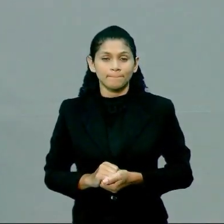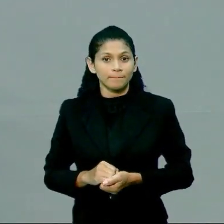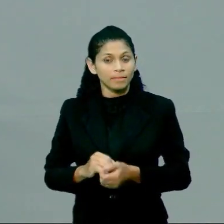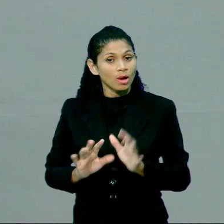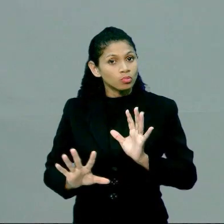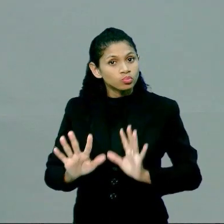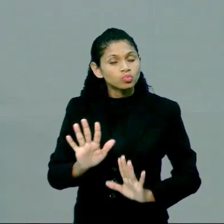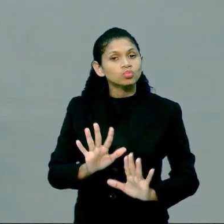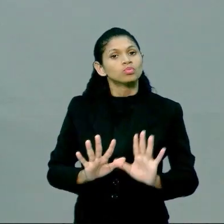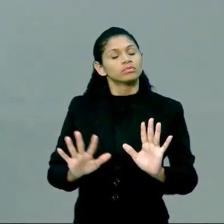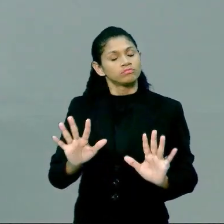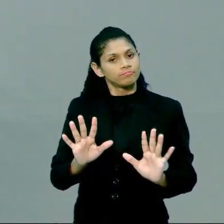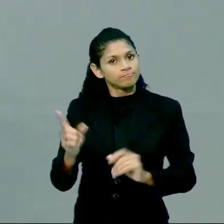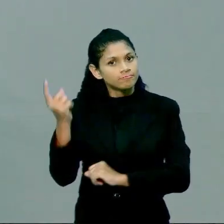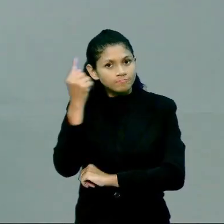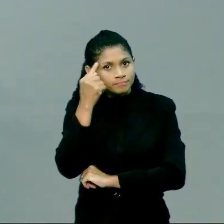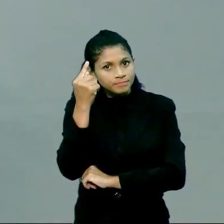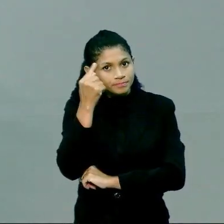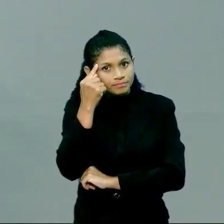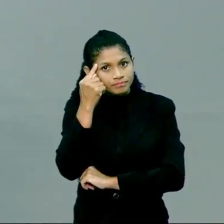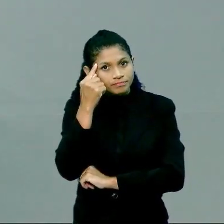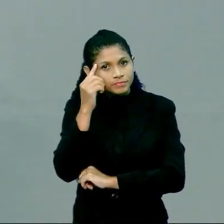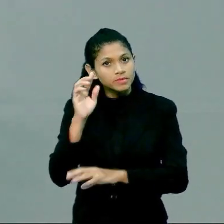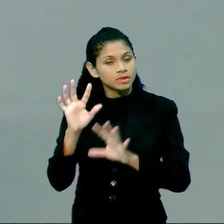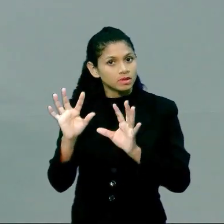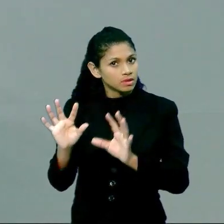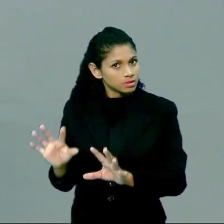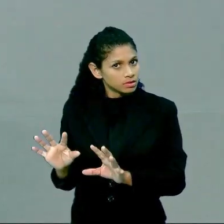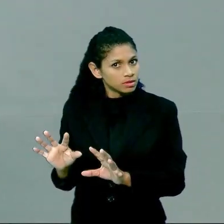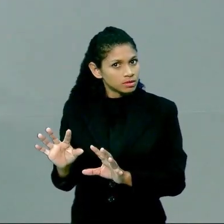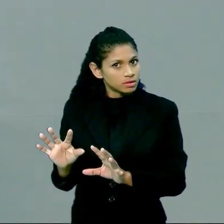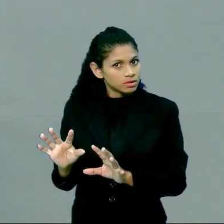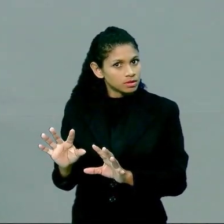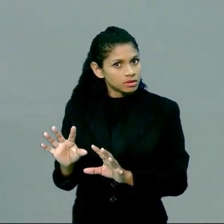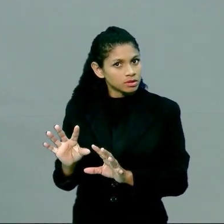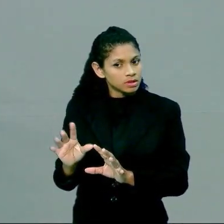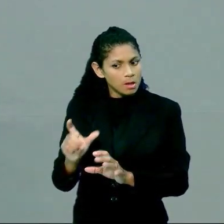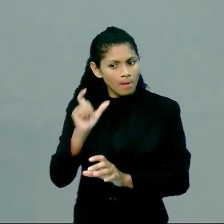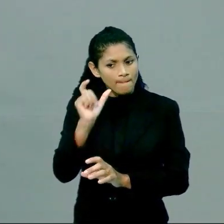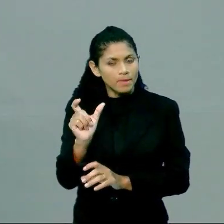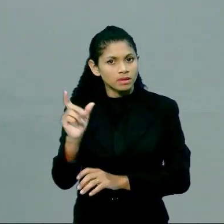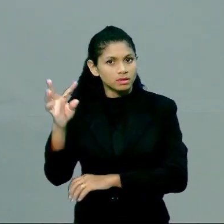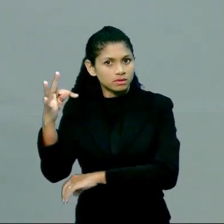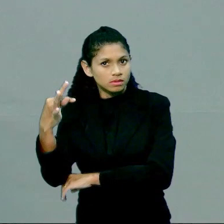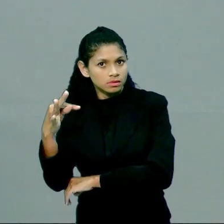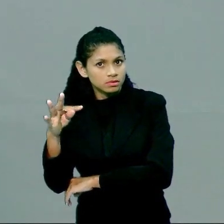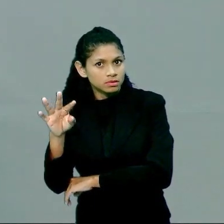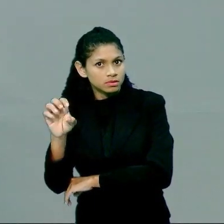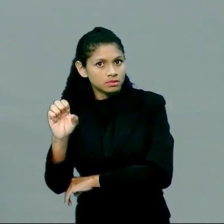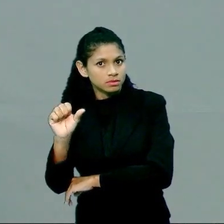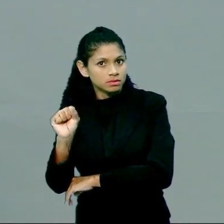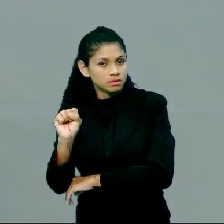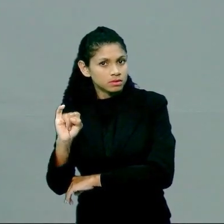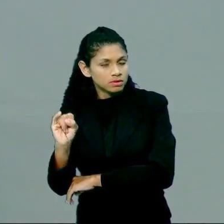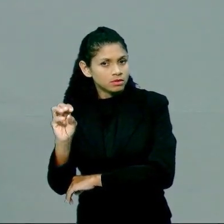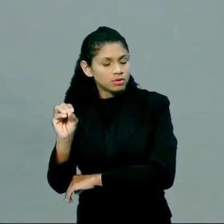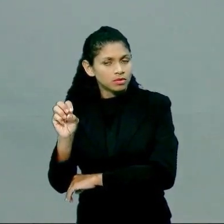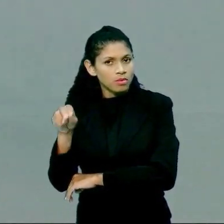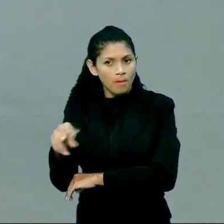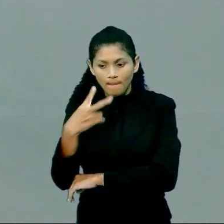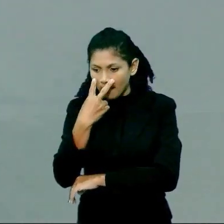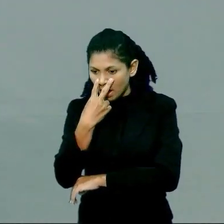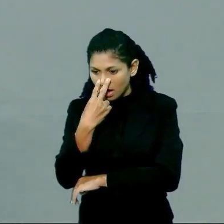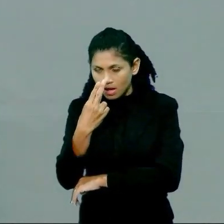cuidado, galerinha, se você for pensar dessa maneira, que a palavra tensão, ela parece com tensão,